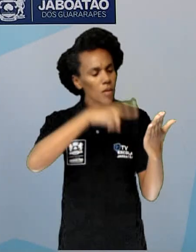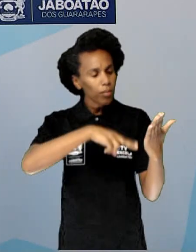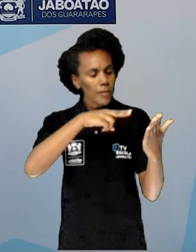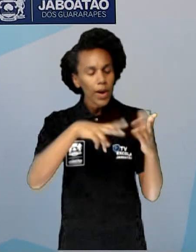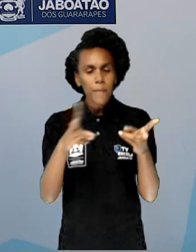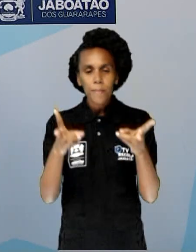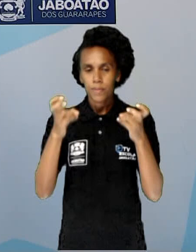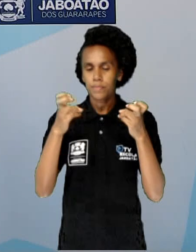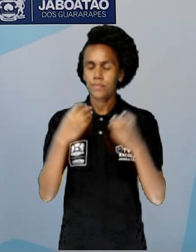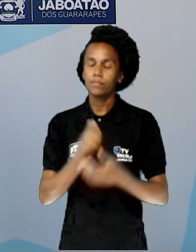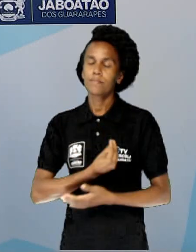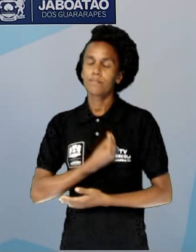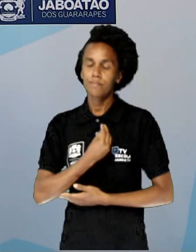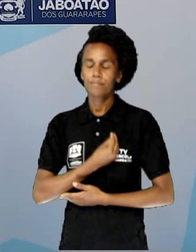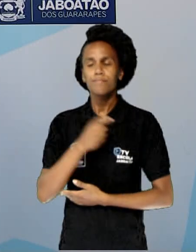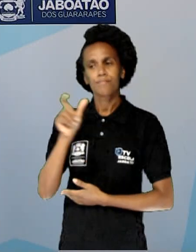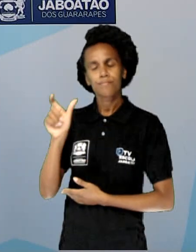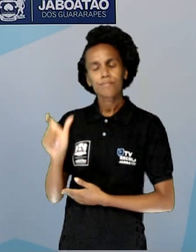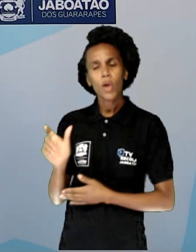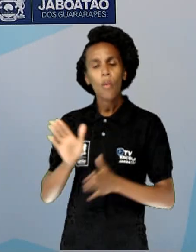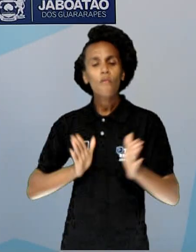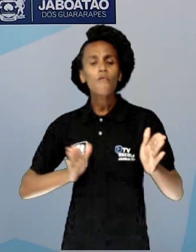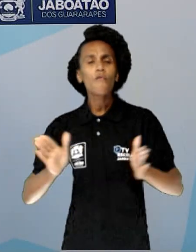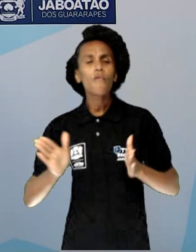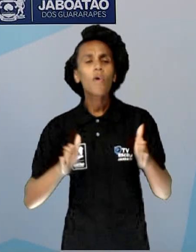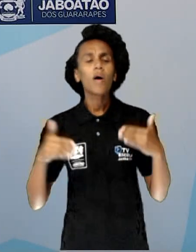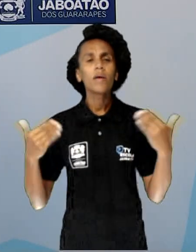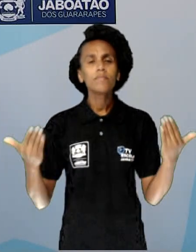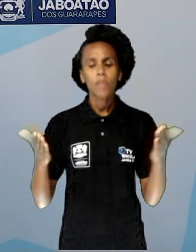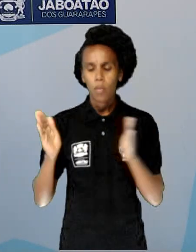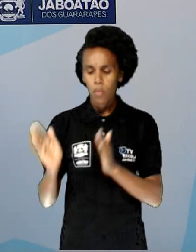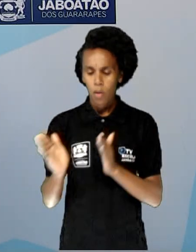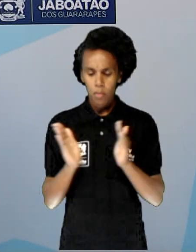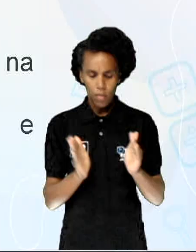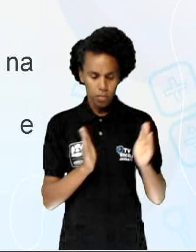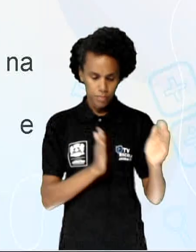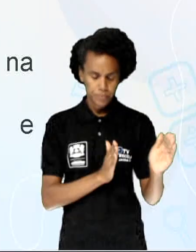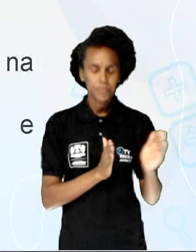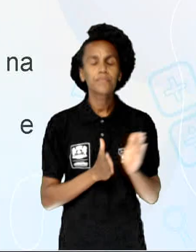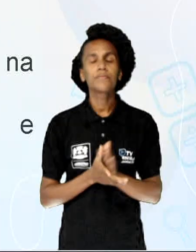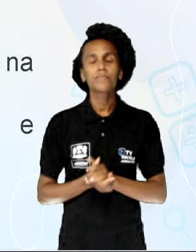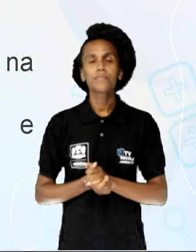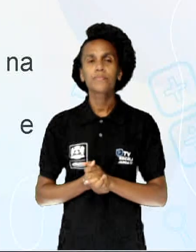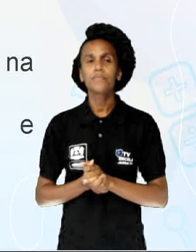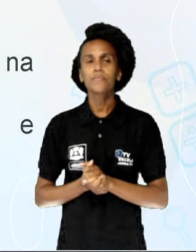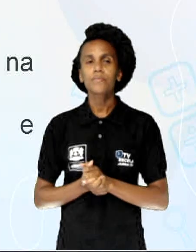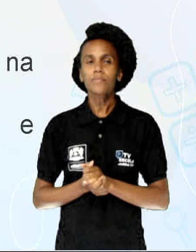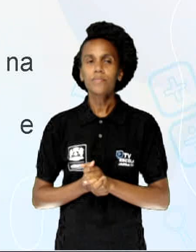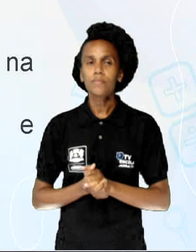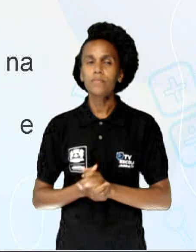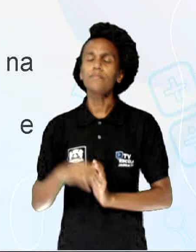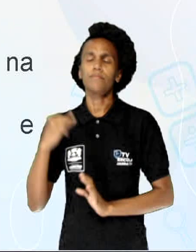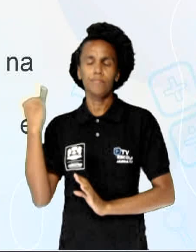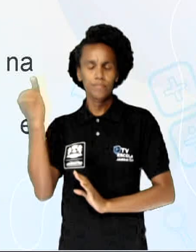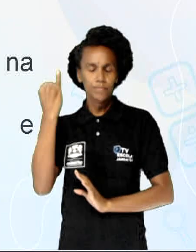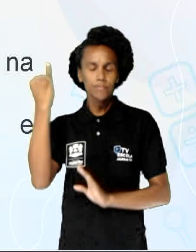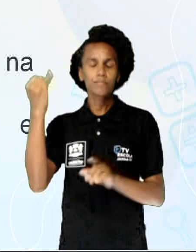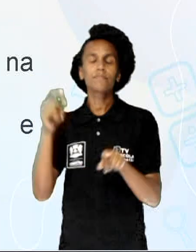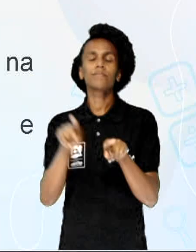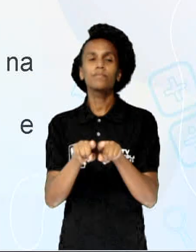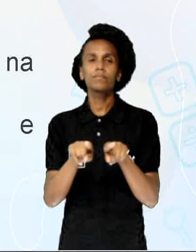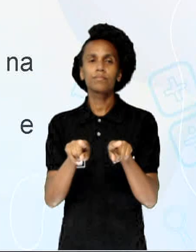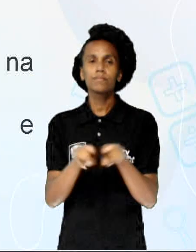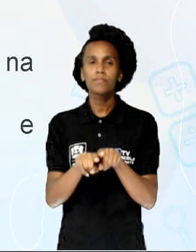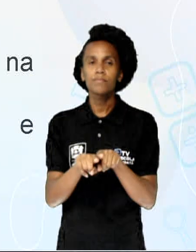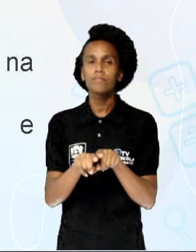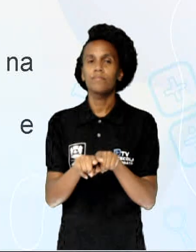da vida o indivíduo estava quando aquilo aconteceu, tá certo? Então, uma coisa importante também, predomínio